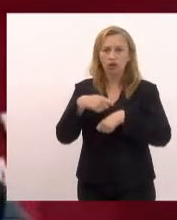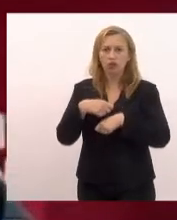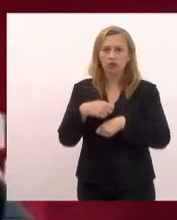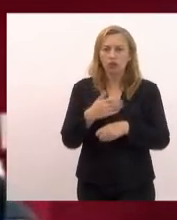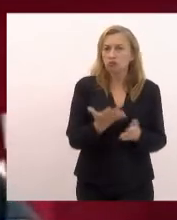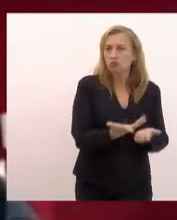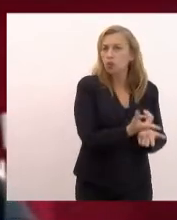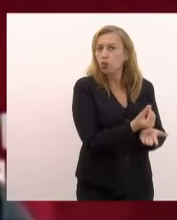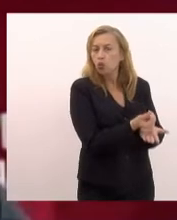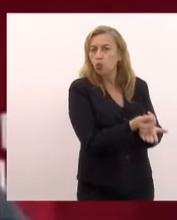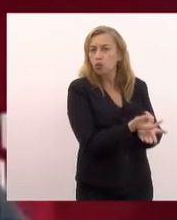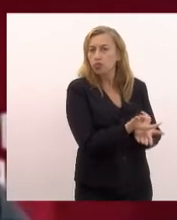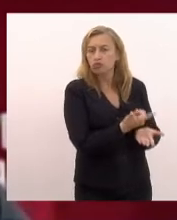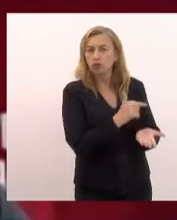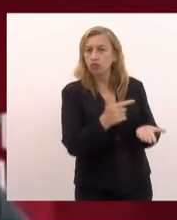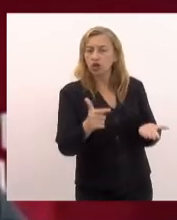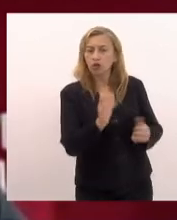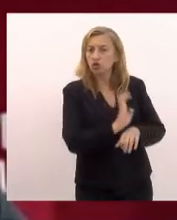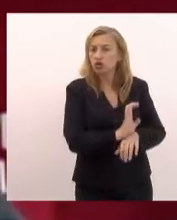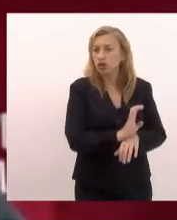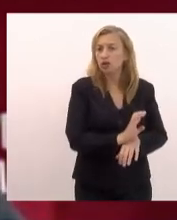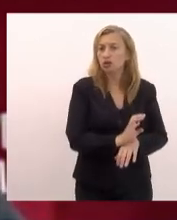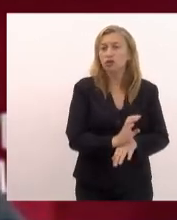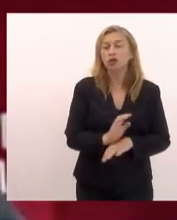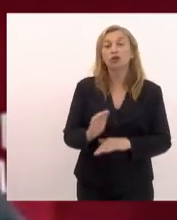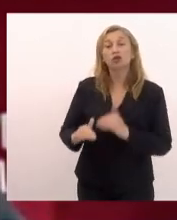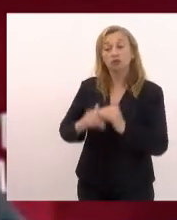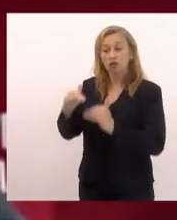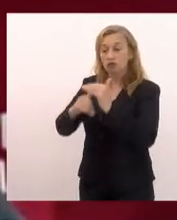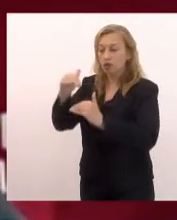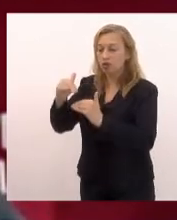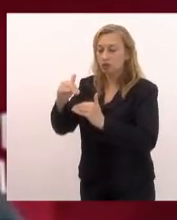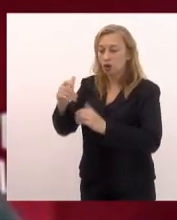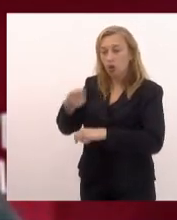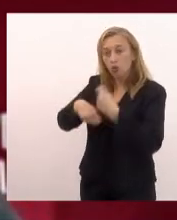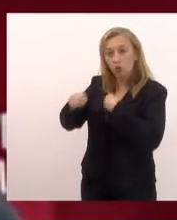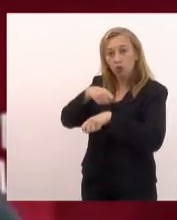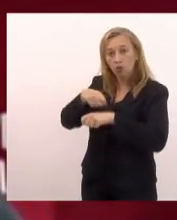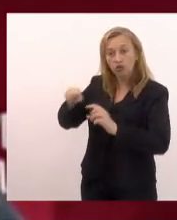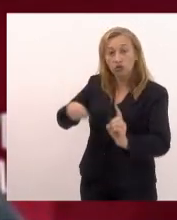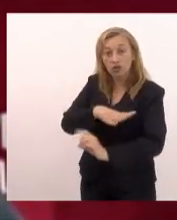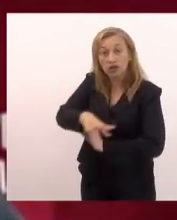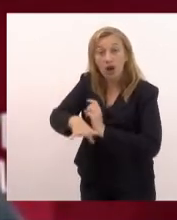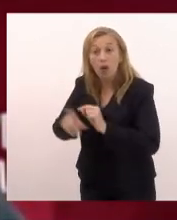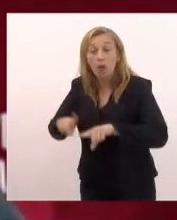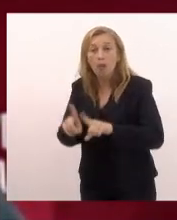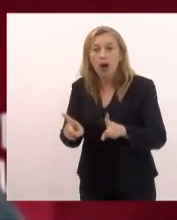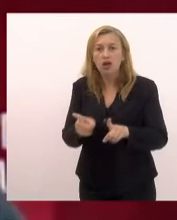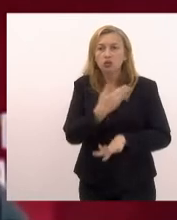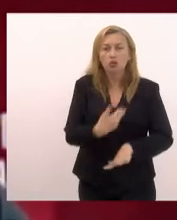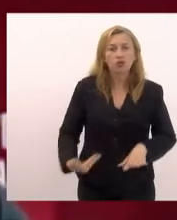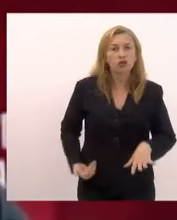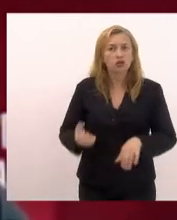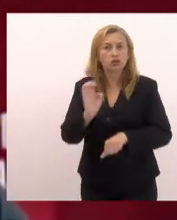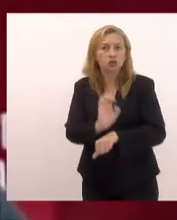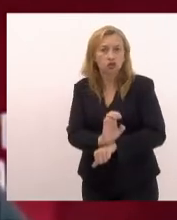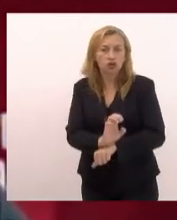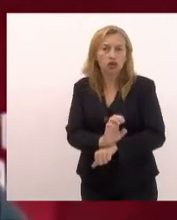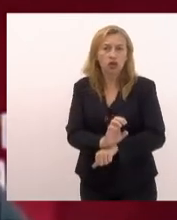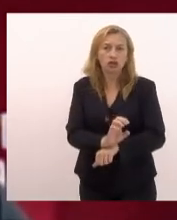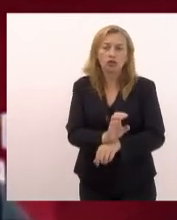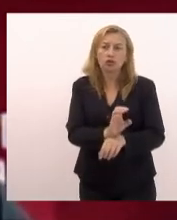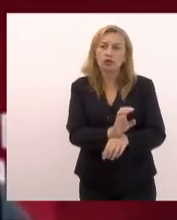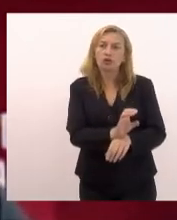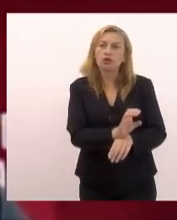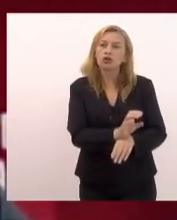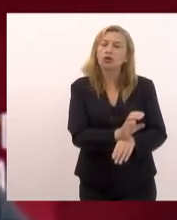se deseja é o desenvolvimento econômico e social, né? Mas o governo do estado nos apresentou no